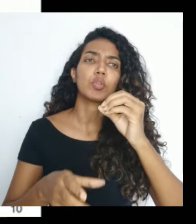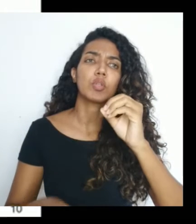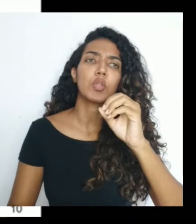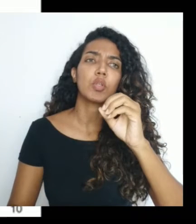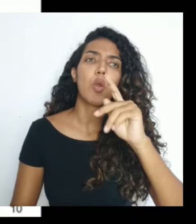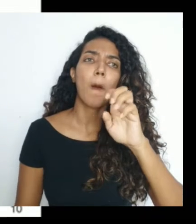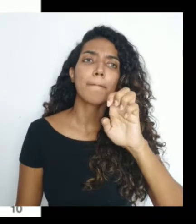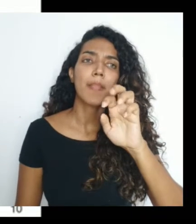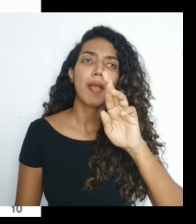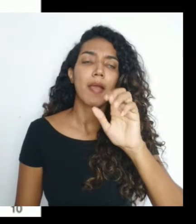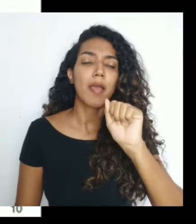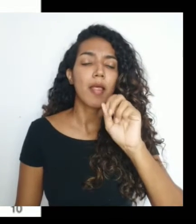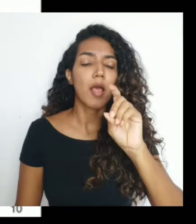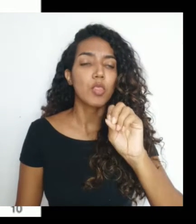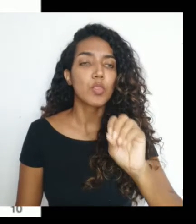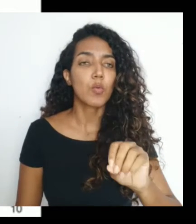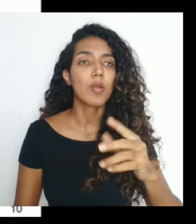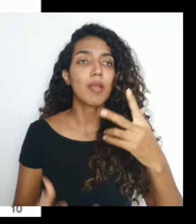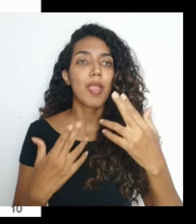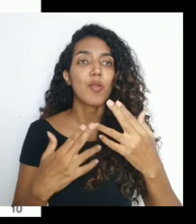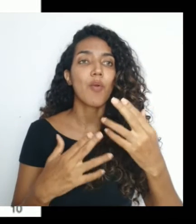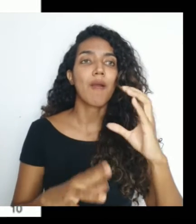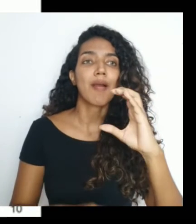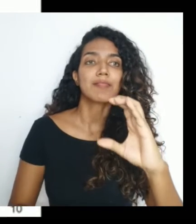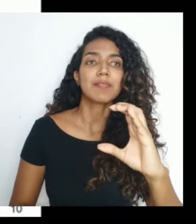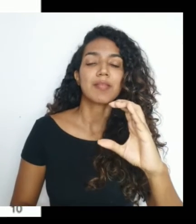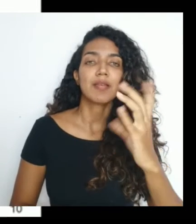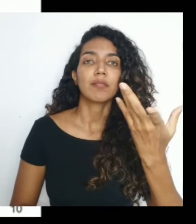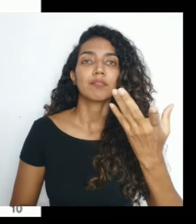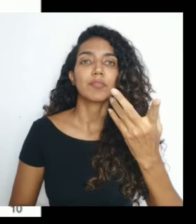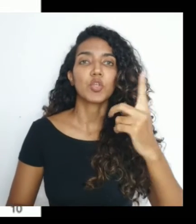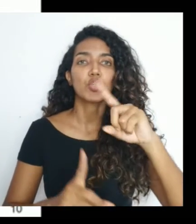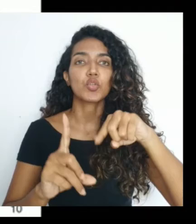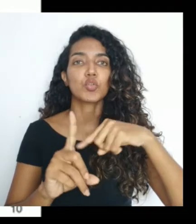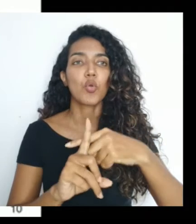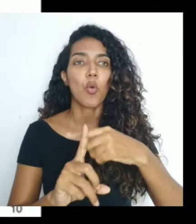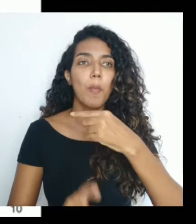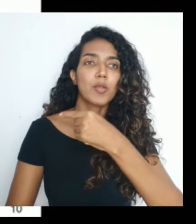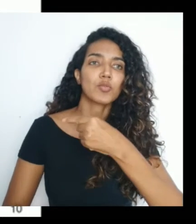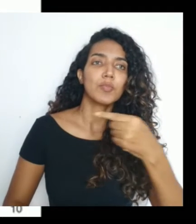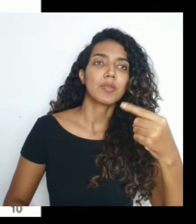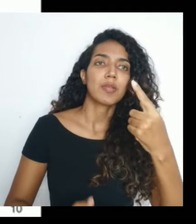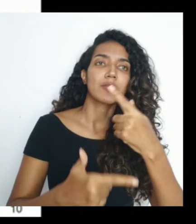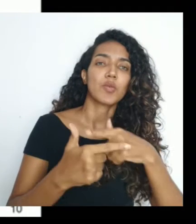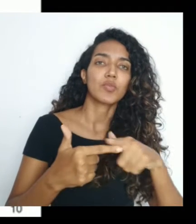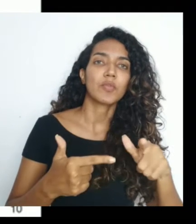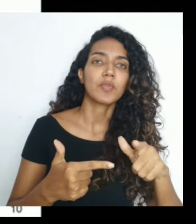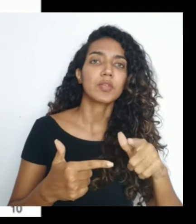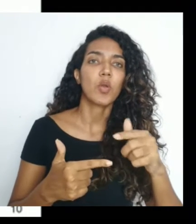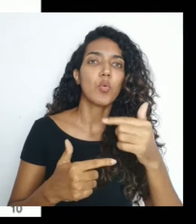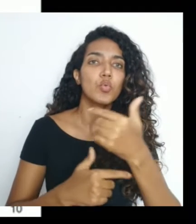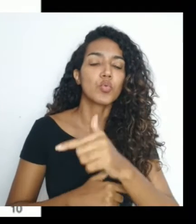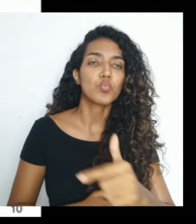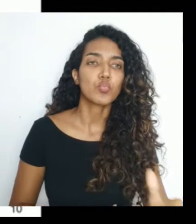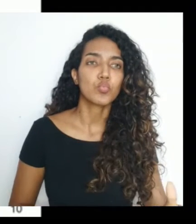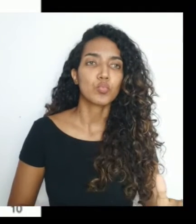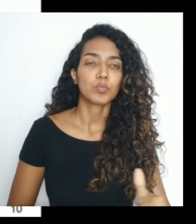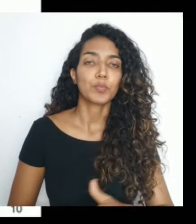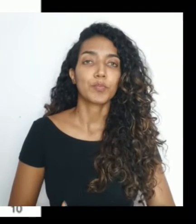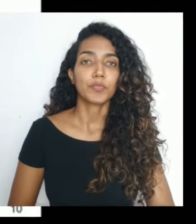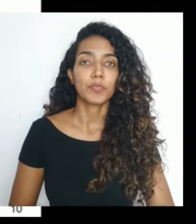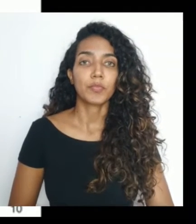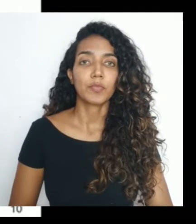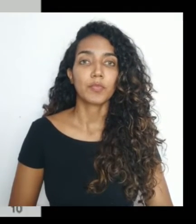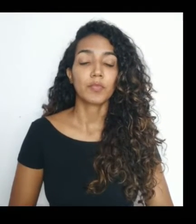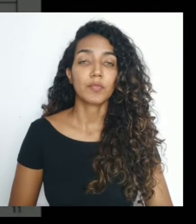certo? Soma, subtração, divisão inteira e o resto da divisão ou módulo, tá? Então, isso fica como consulta,